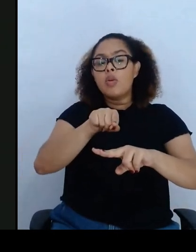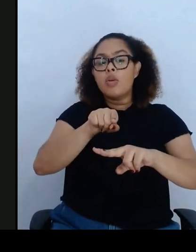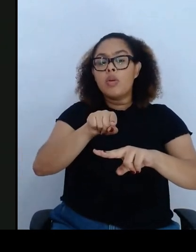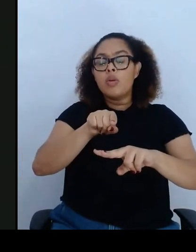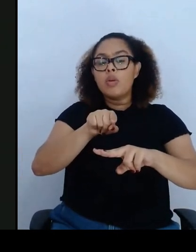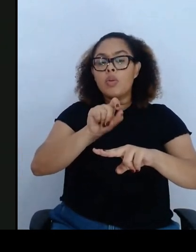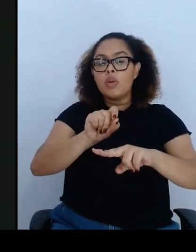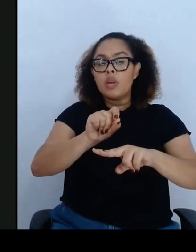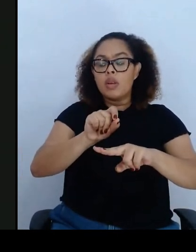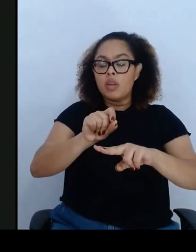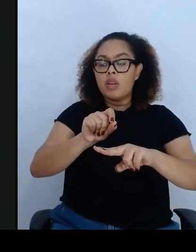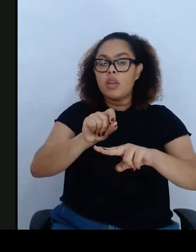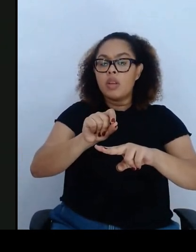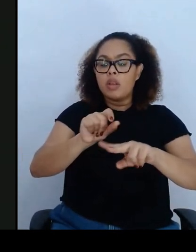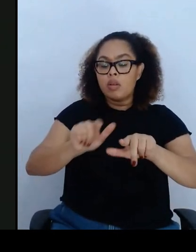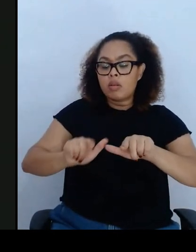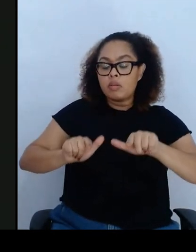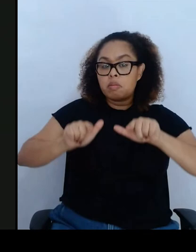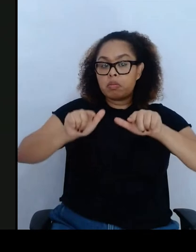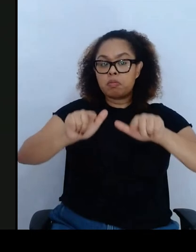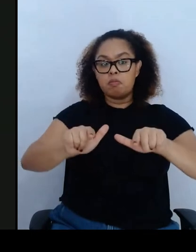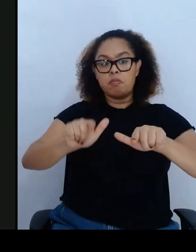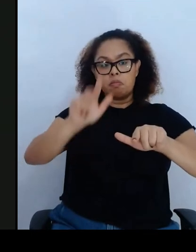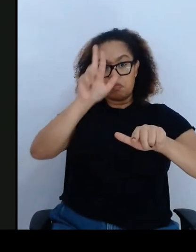o título de surf